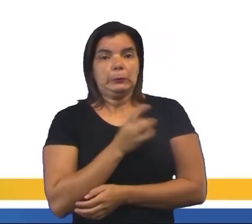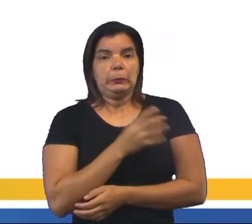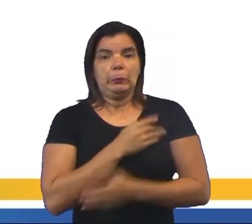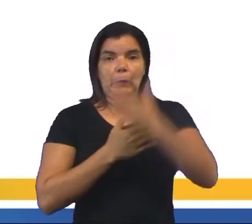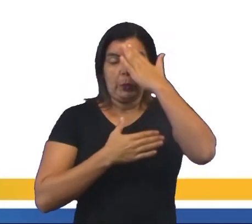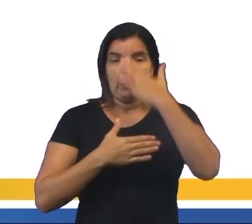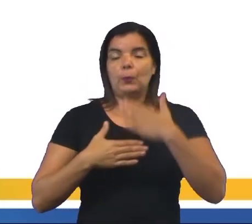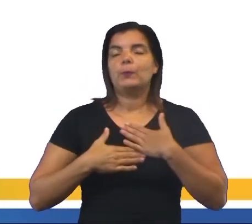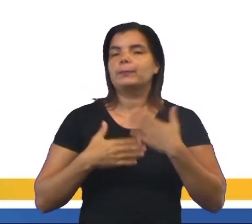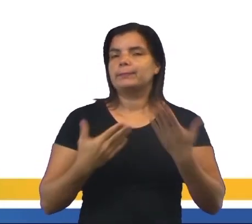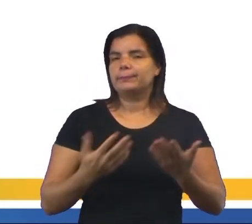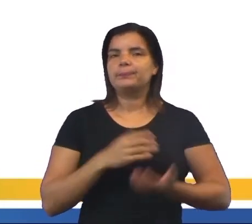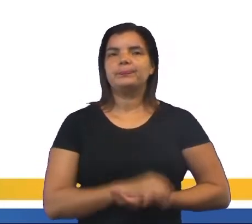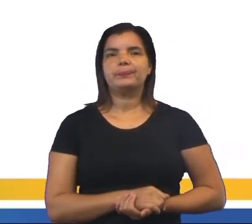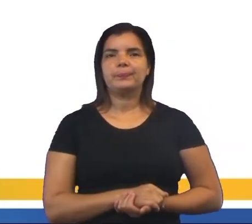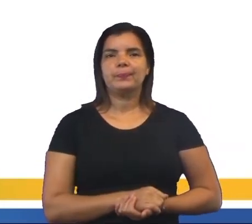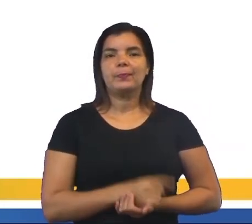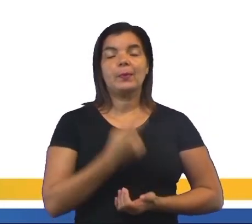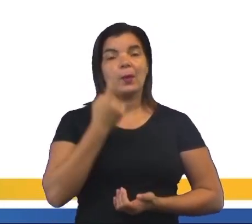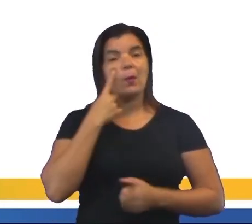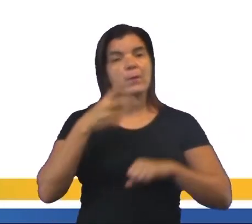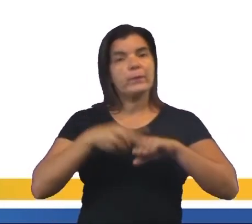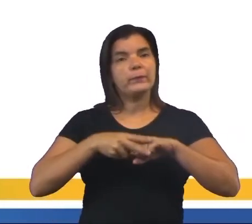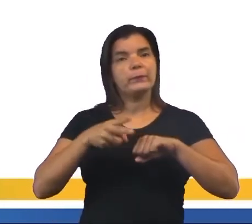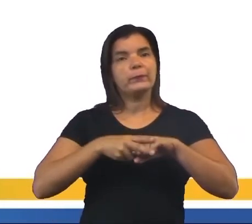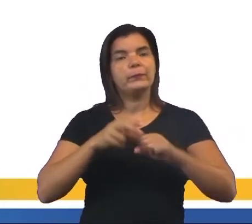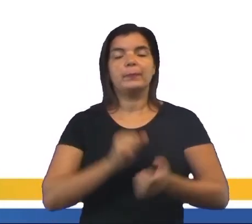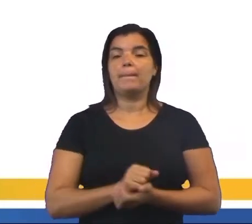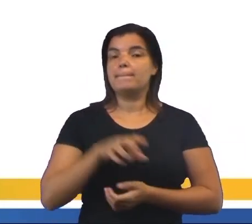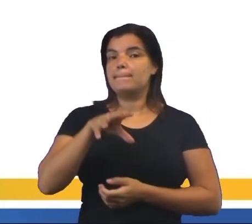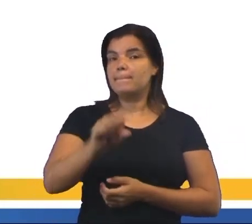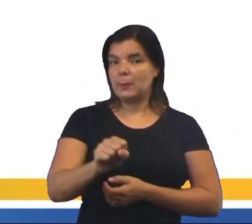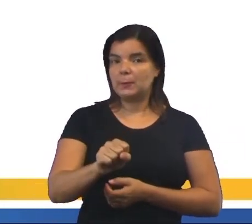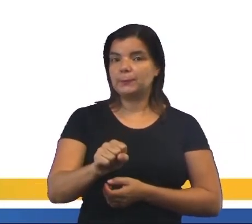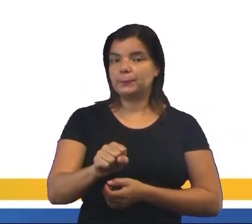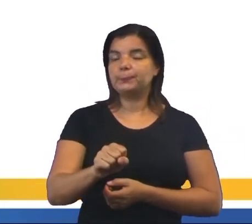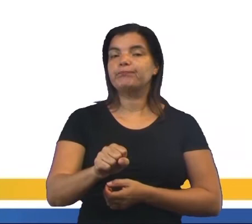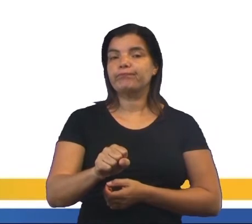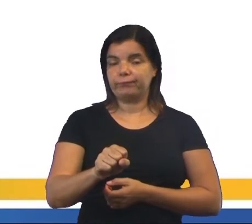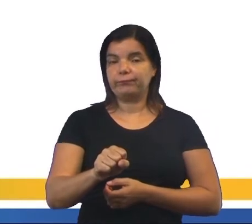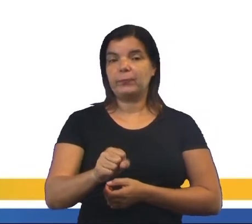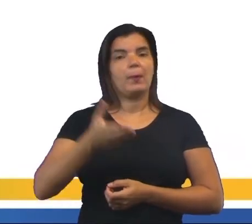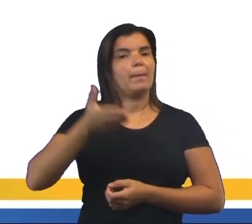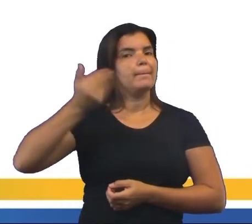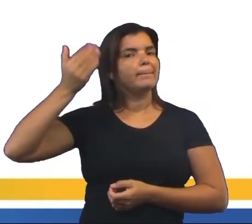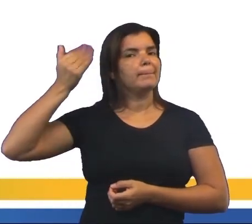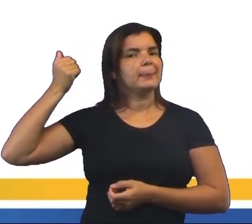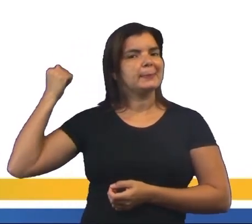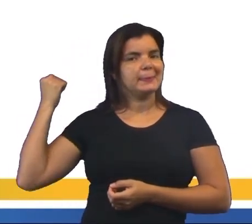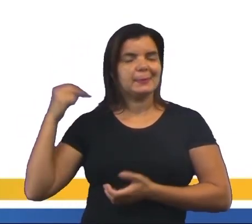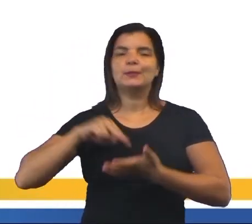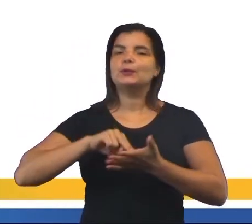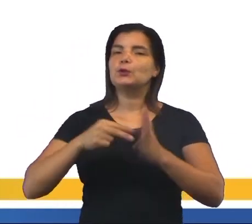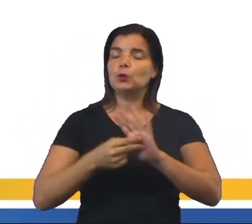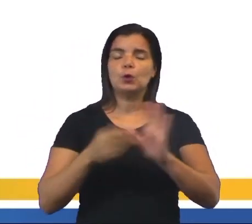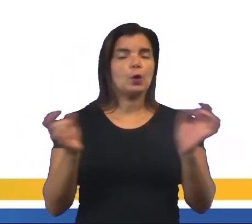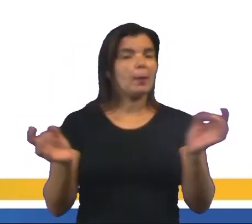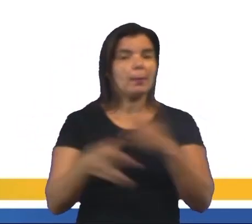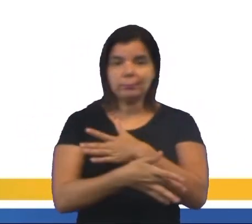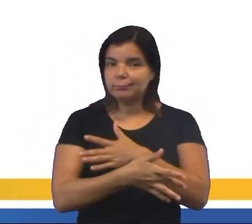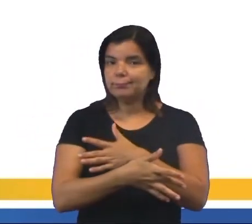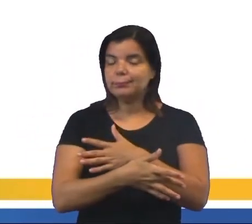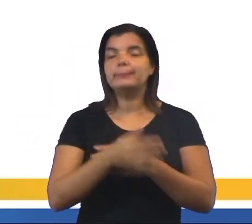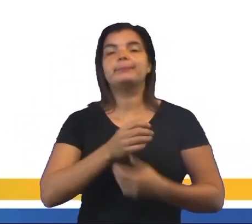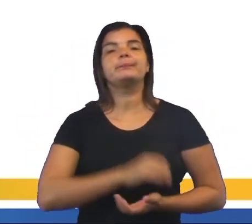corpo. Gente, olhem só as formas verbais. Peguei. Peguei é passado, passado concluído,